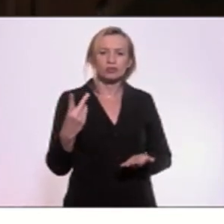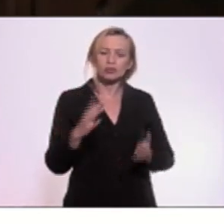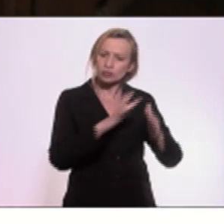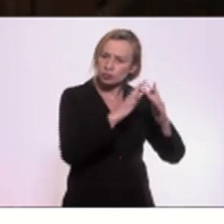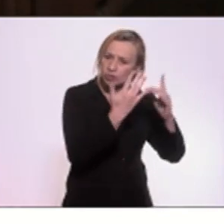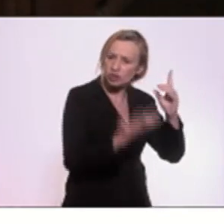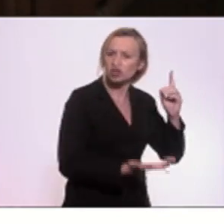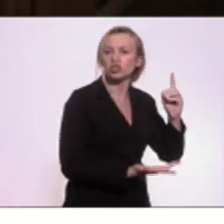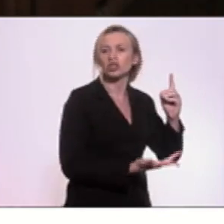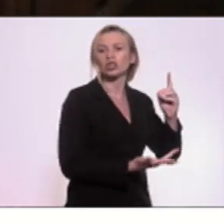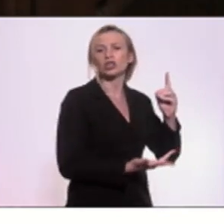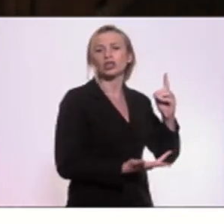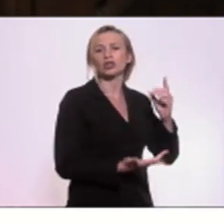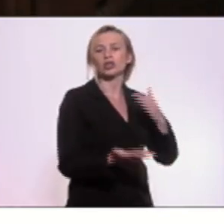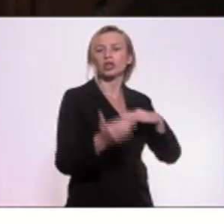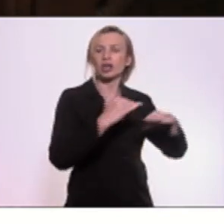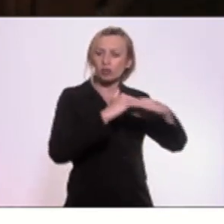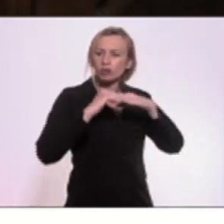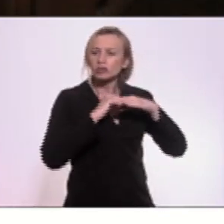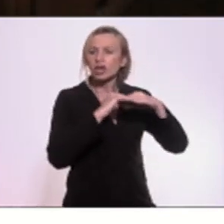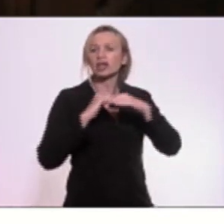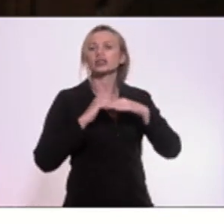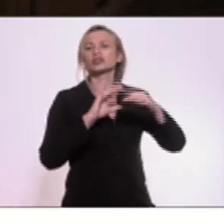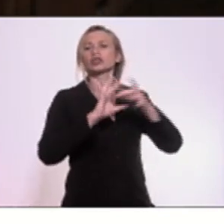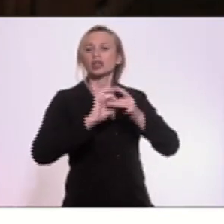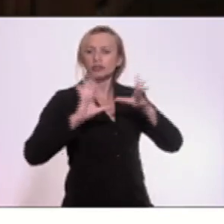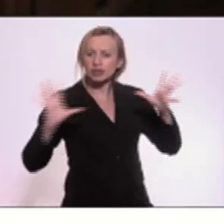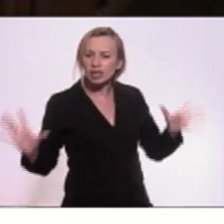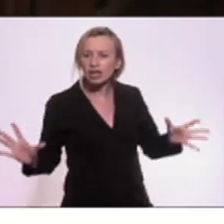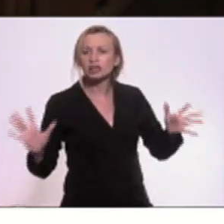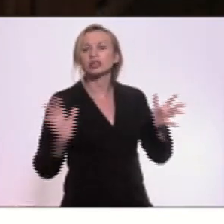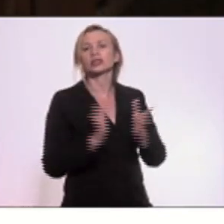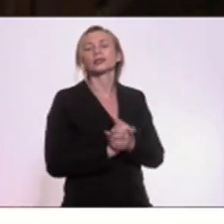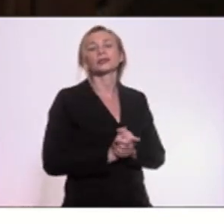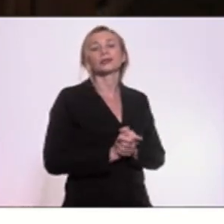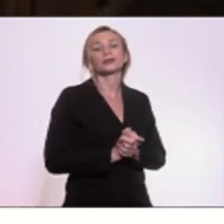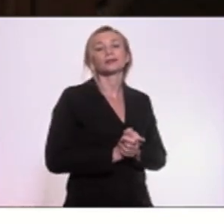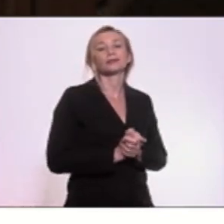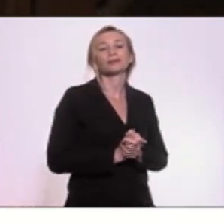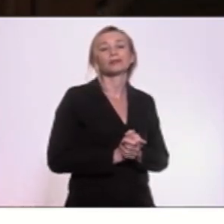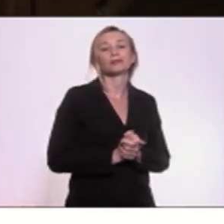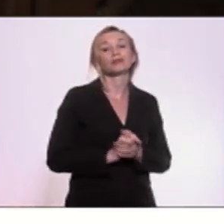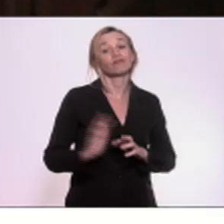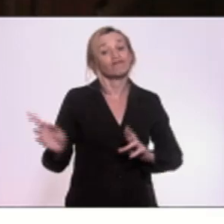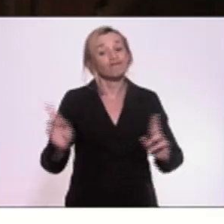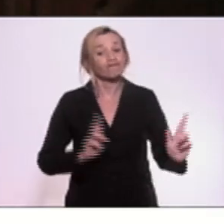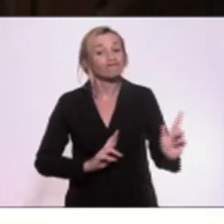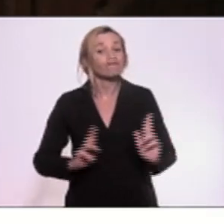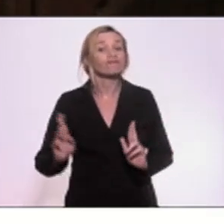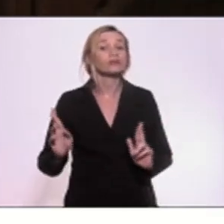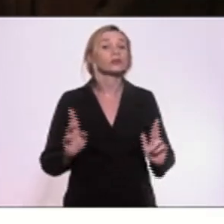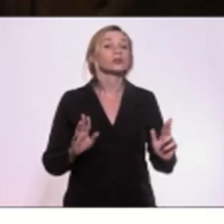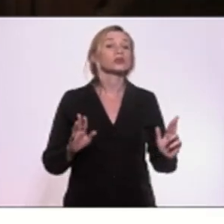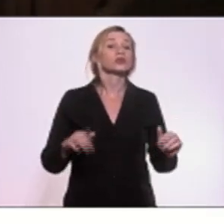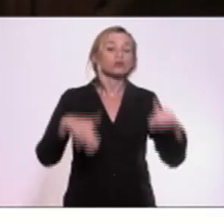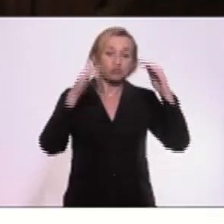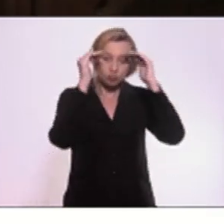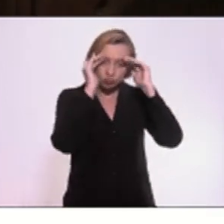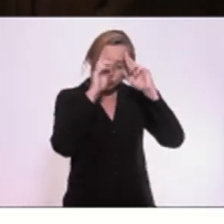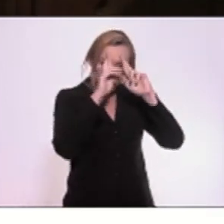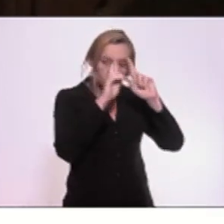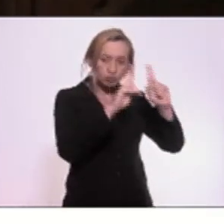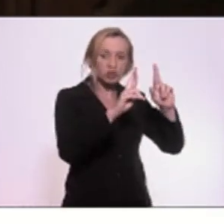homenageiem a igualdade, a liberdade, enfim, a relação